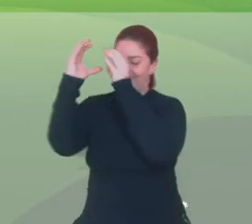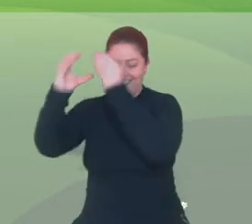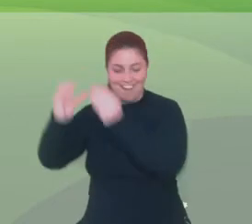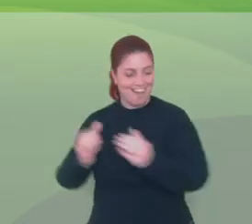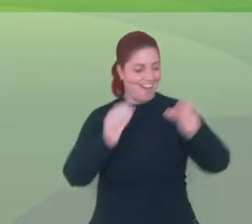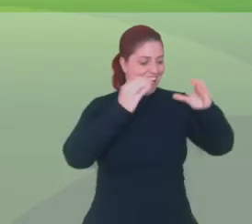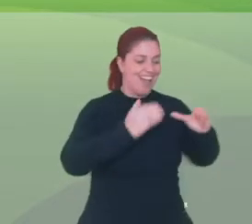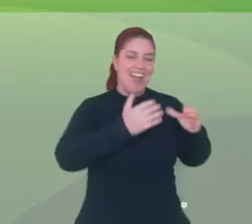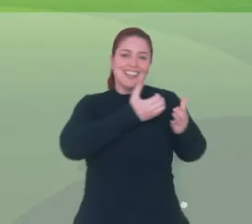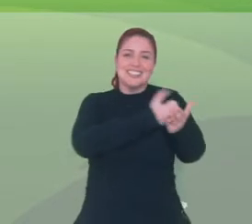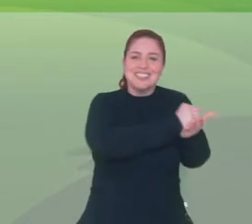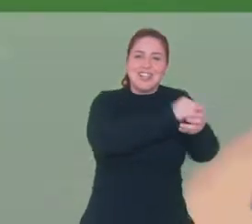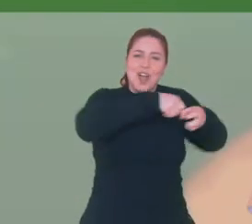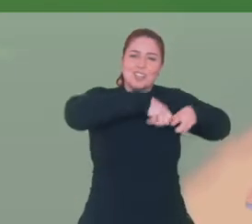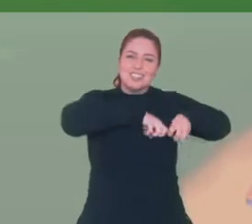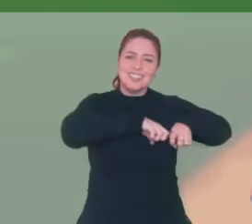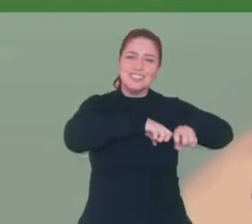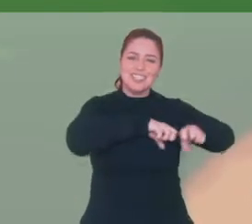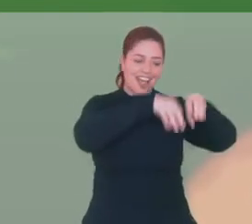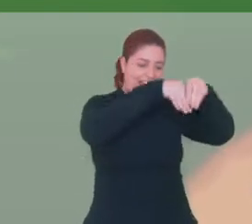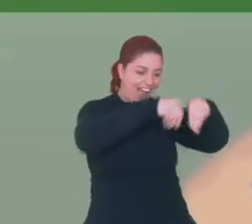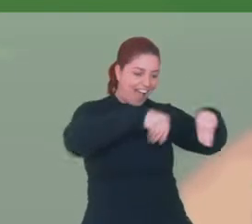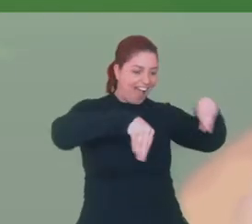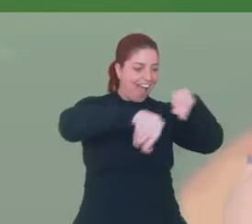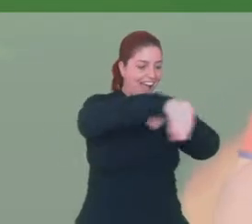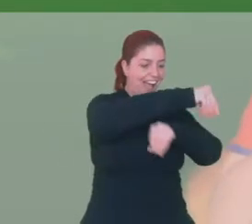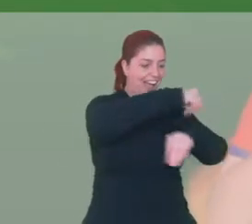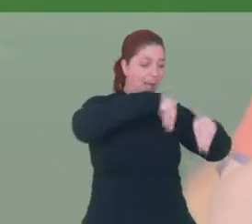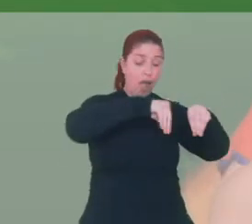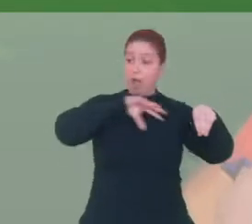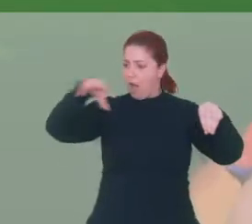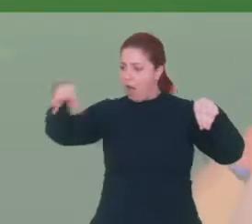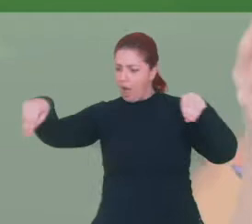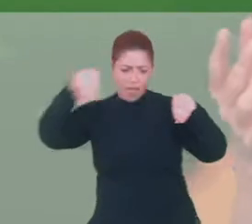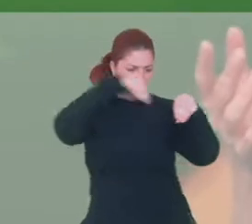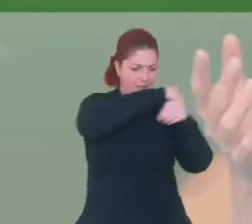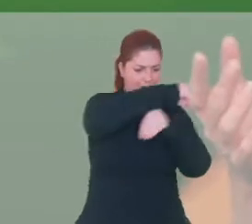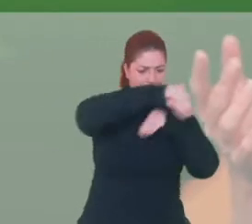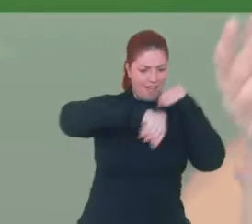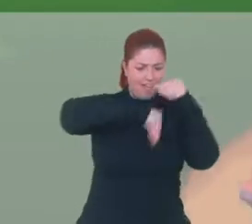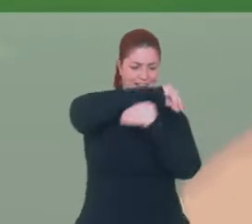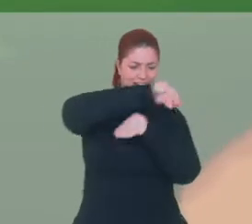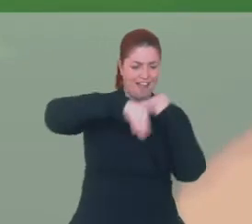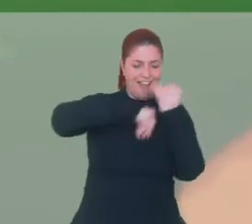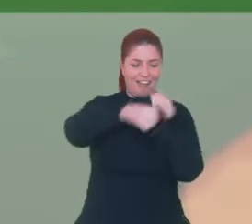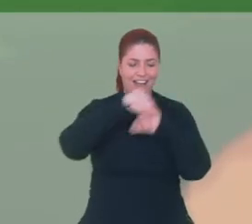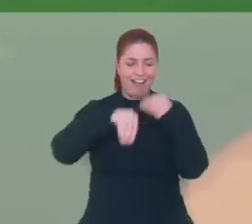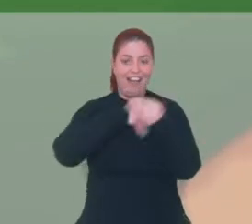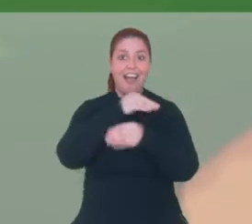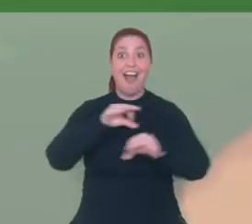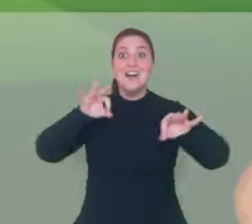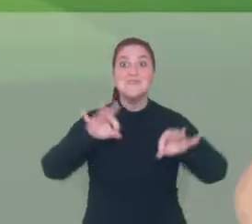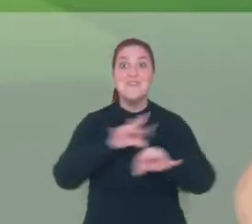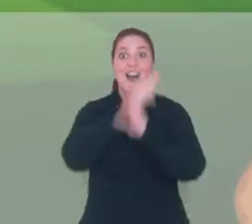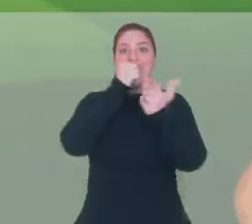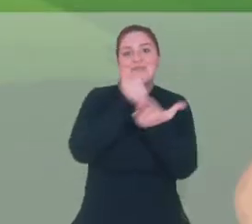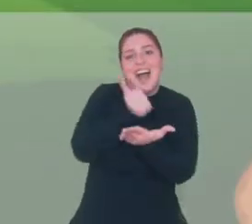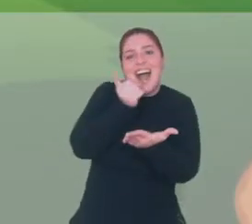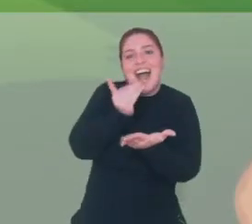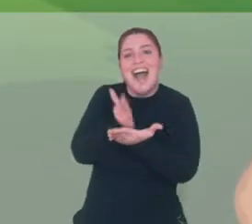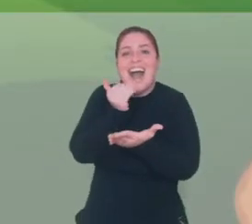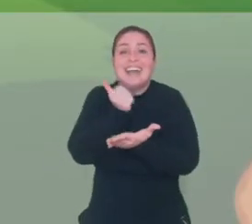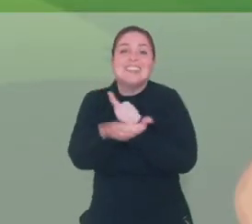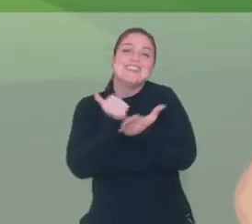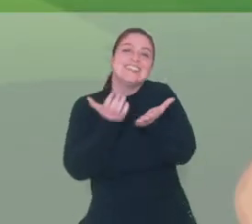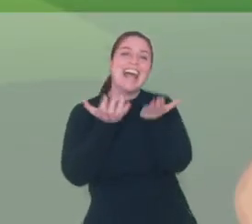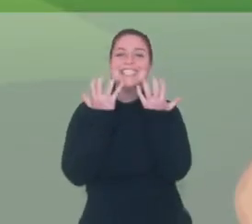colhidos serão moídos. Feito deles farinha, acrescento polvilho, e assim teremos um